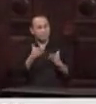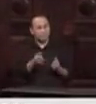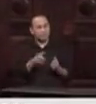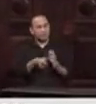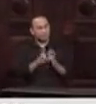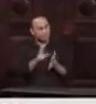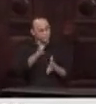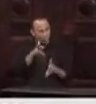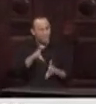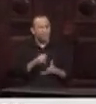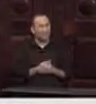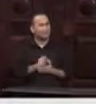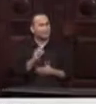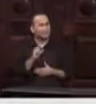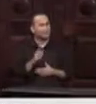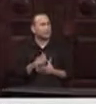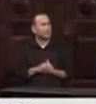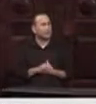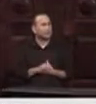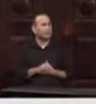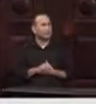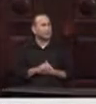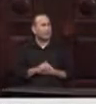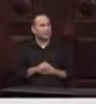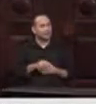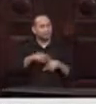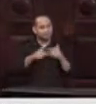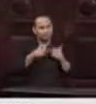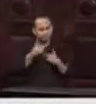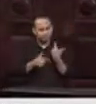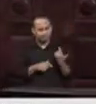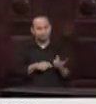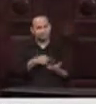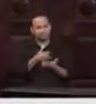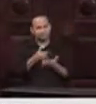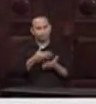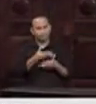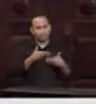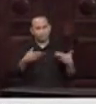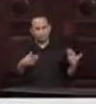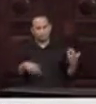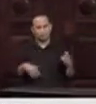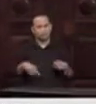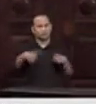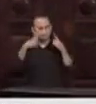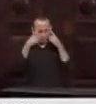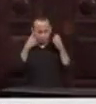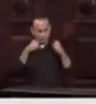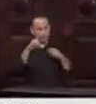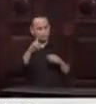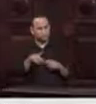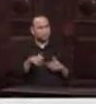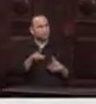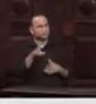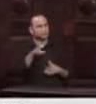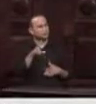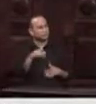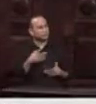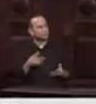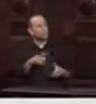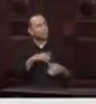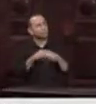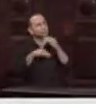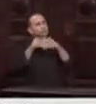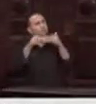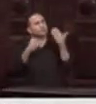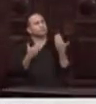estava, de que essa lógica da guerra ao tráfico foi completamente, fracassou completamente no estado do Rio de Janeiro e vem